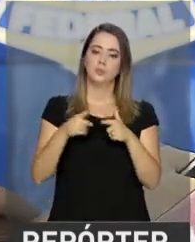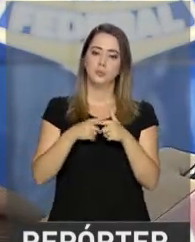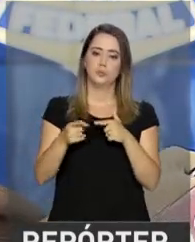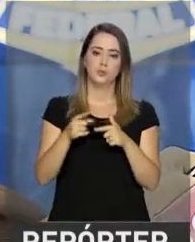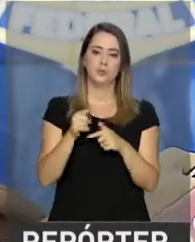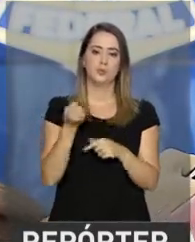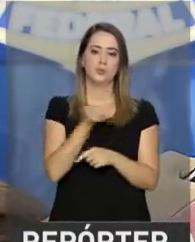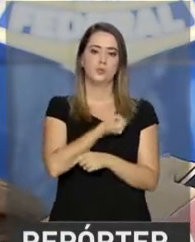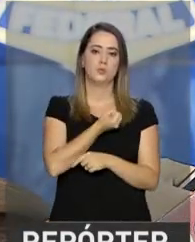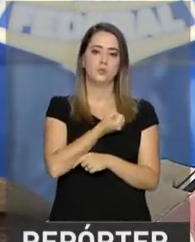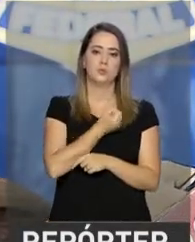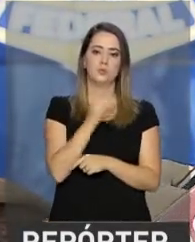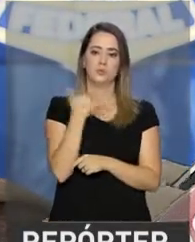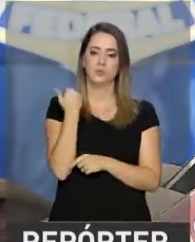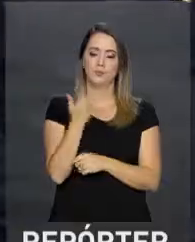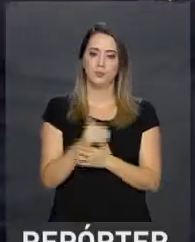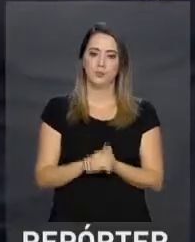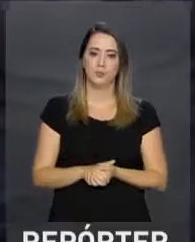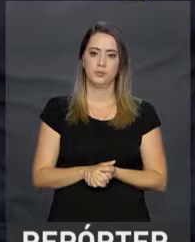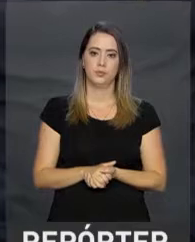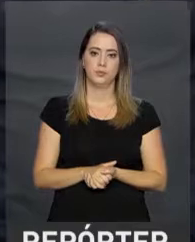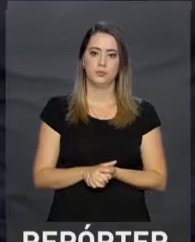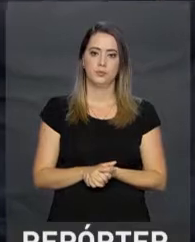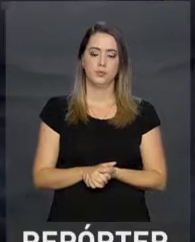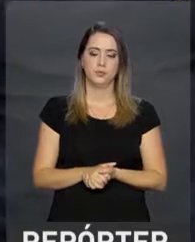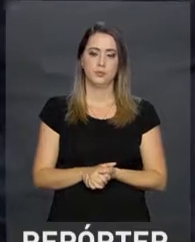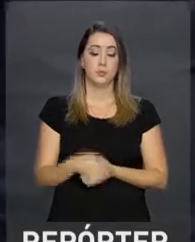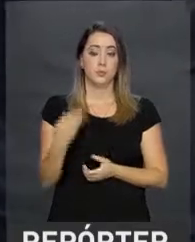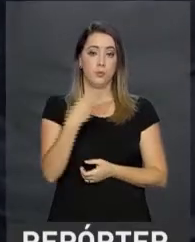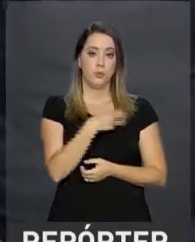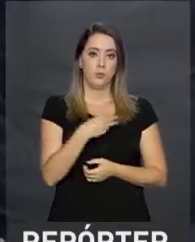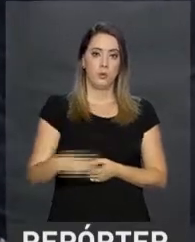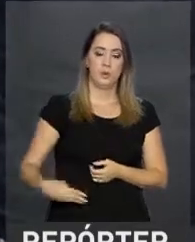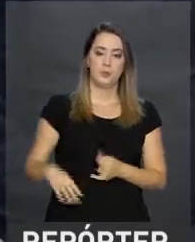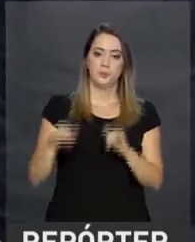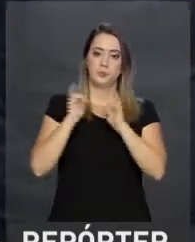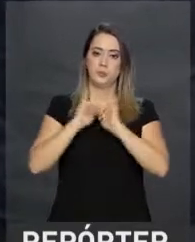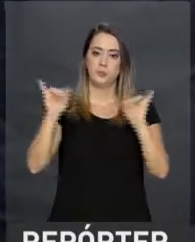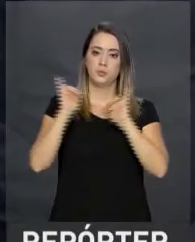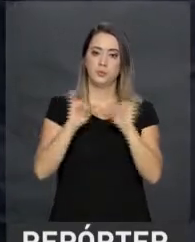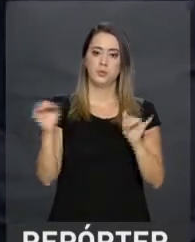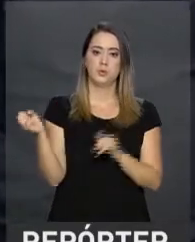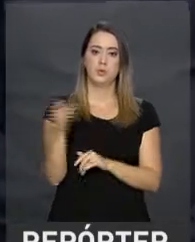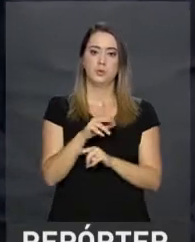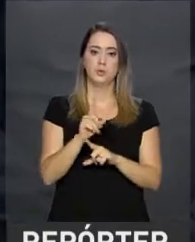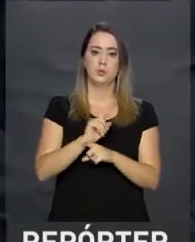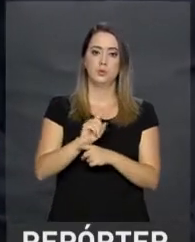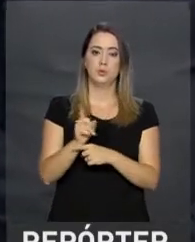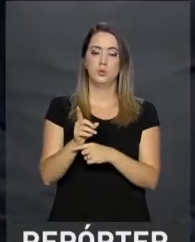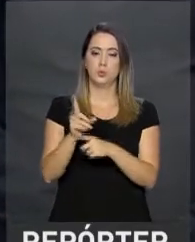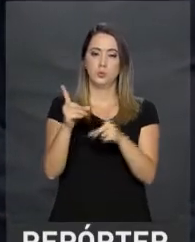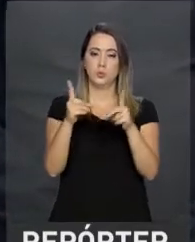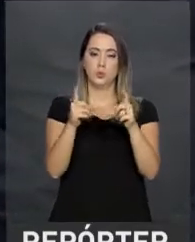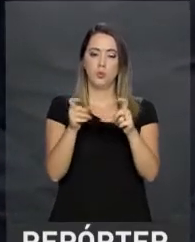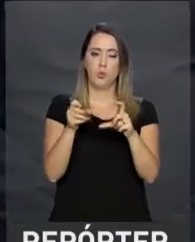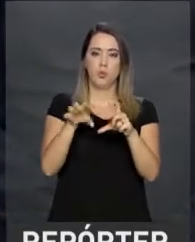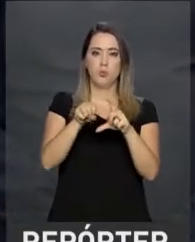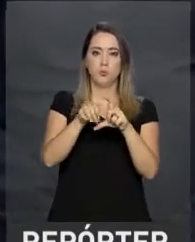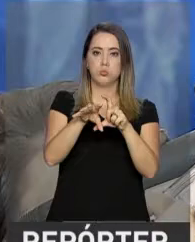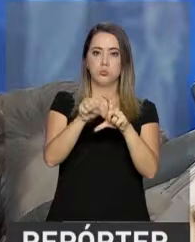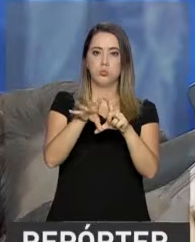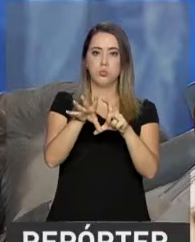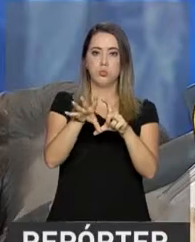muito o número de vítimas fatais ministro raul jugmann anunciou a instalação dos novos radares do programa alerta